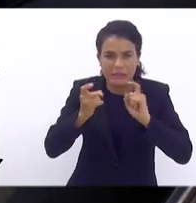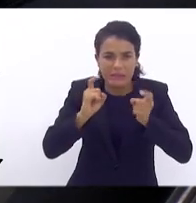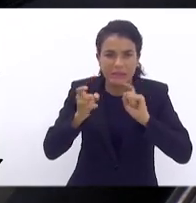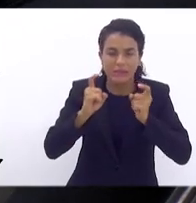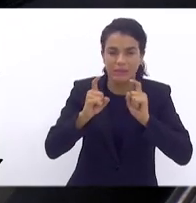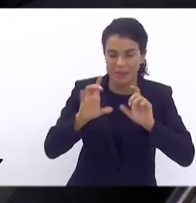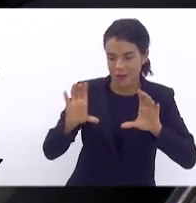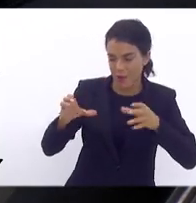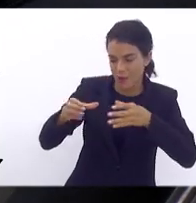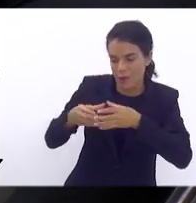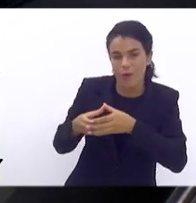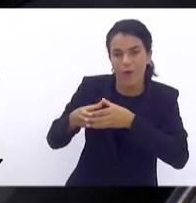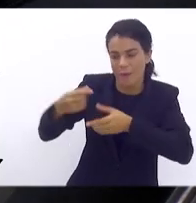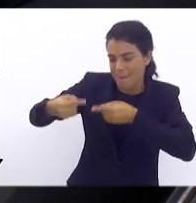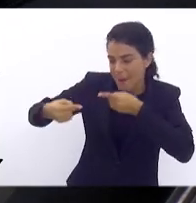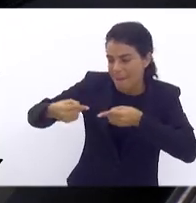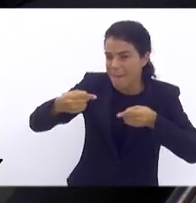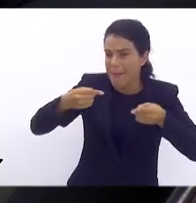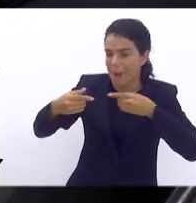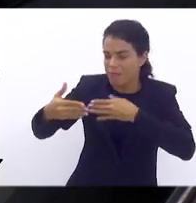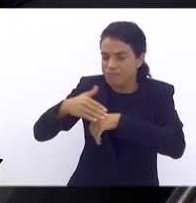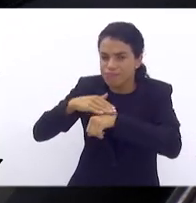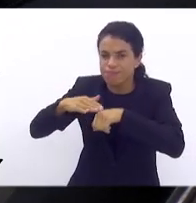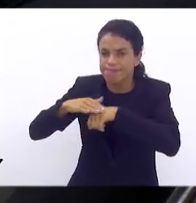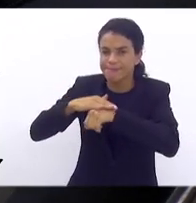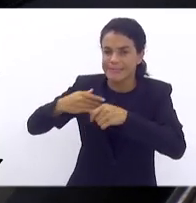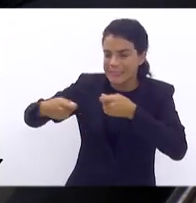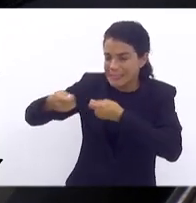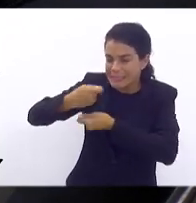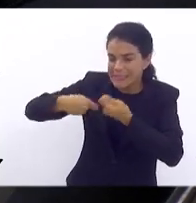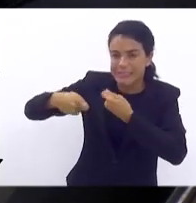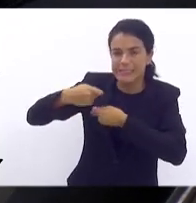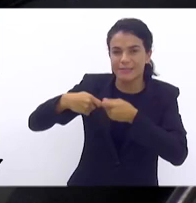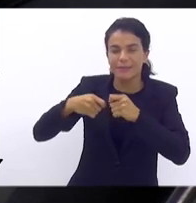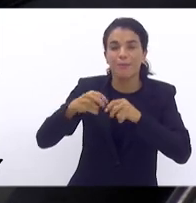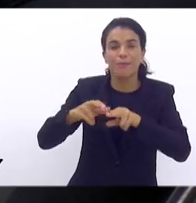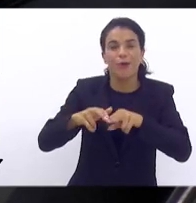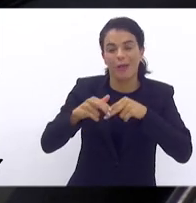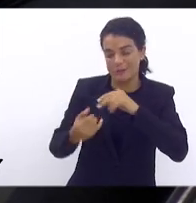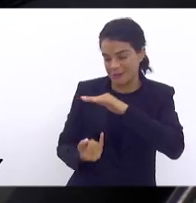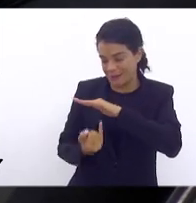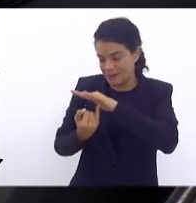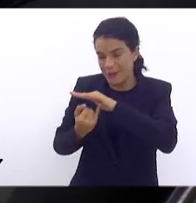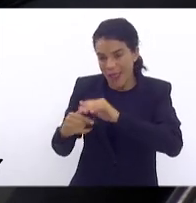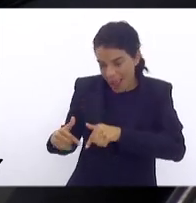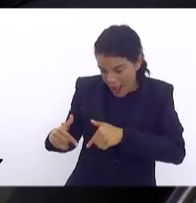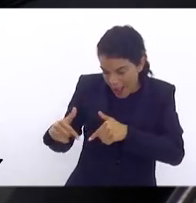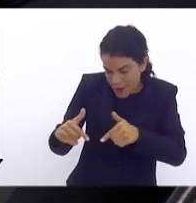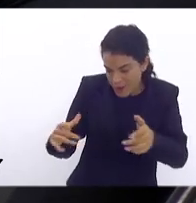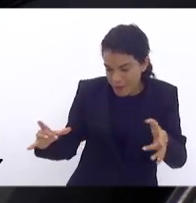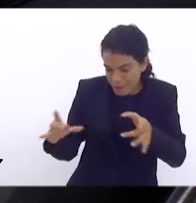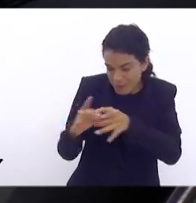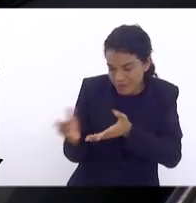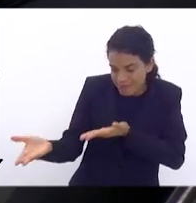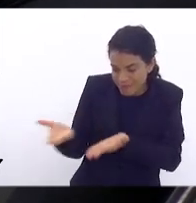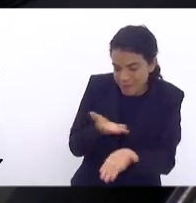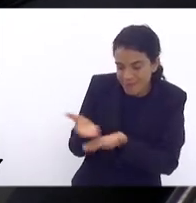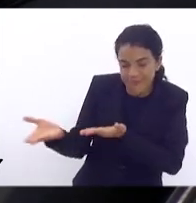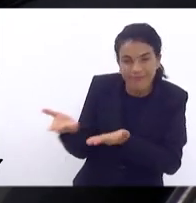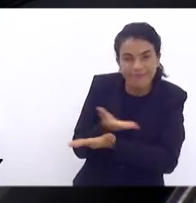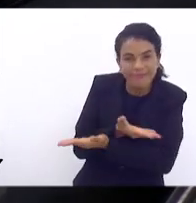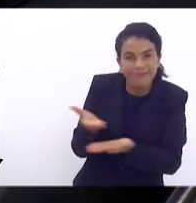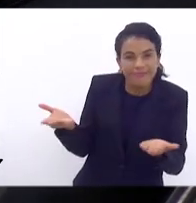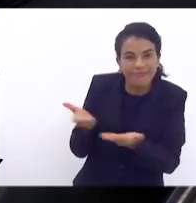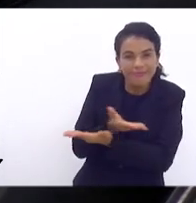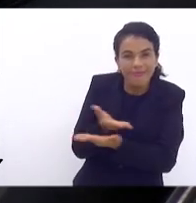enfrentamento violência tá sempre em diálogo justamente para que as instituições atua em forma integrada E indiquem olha